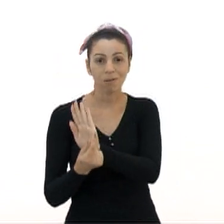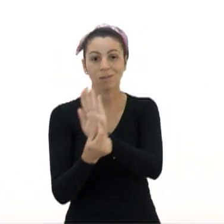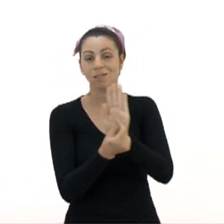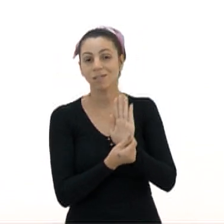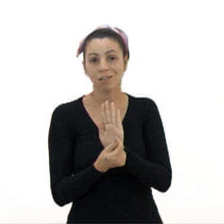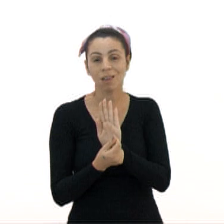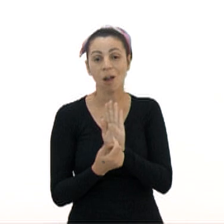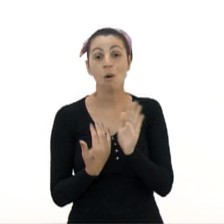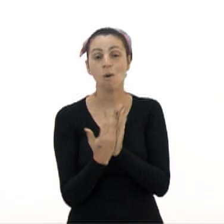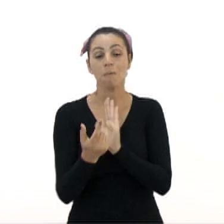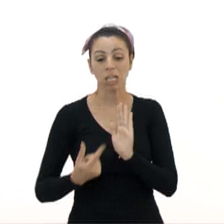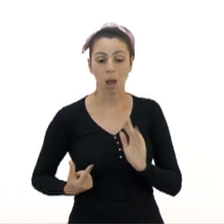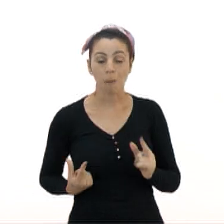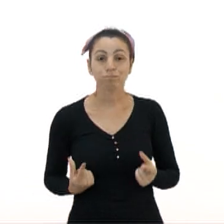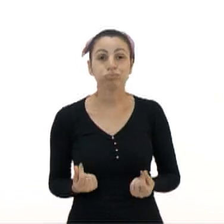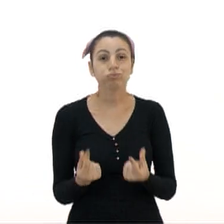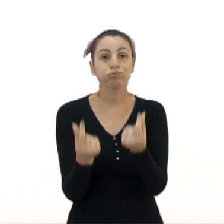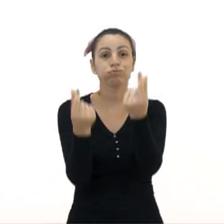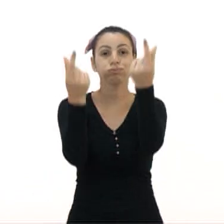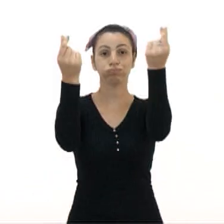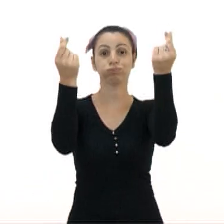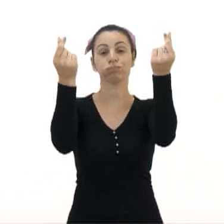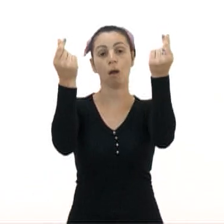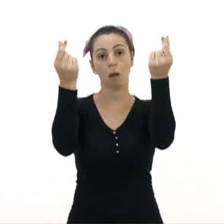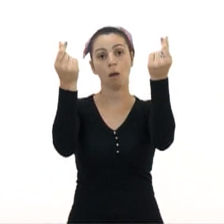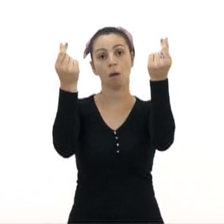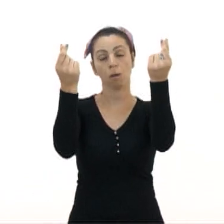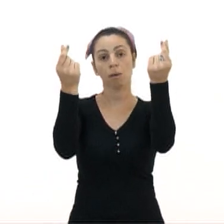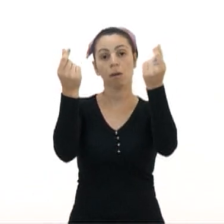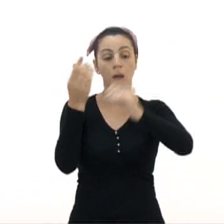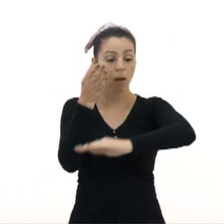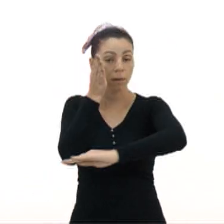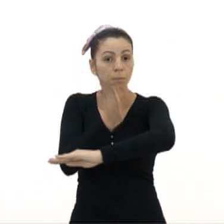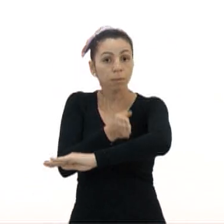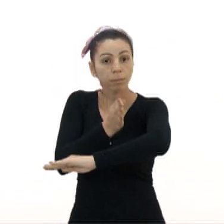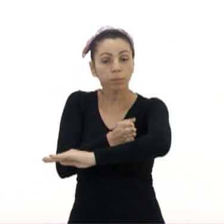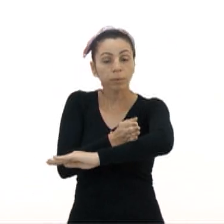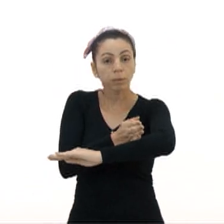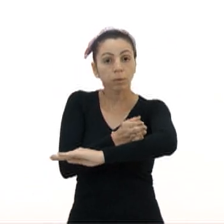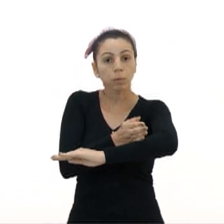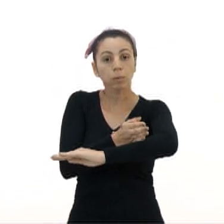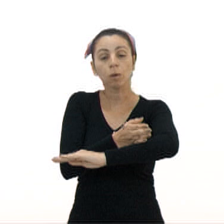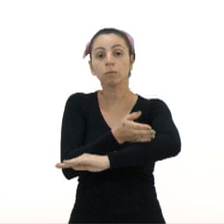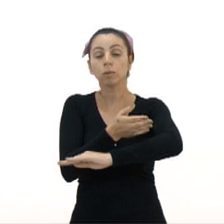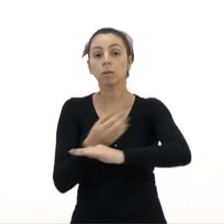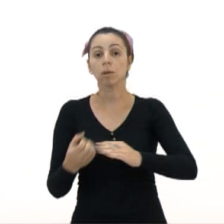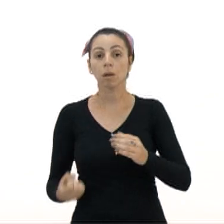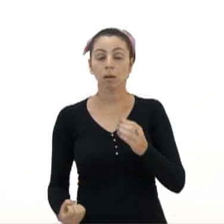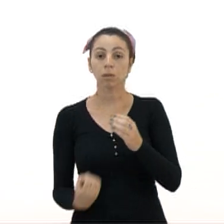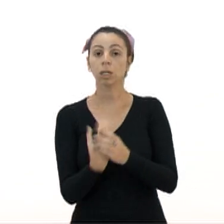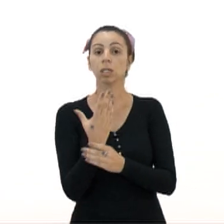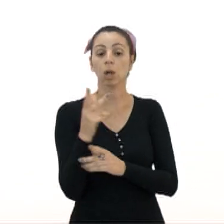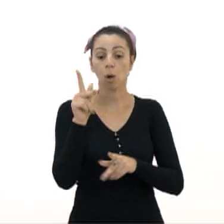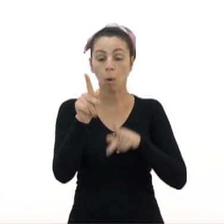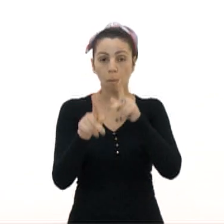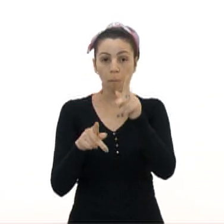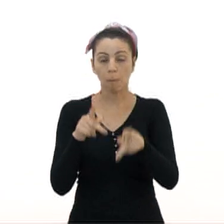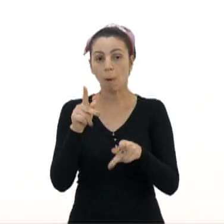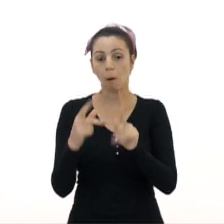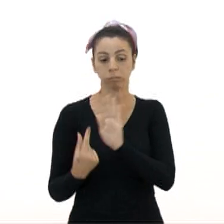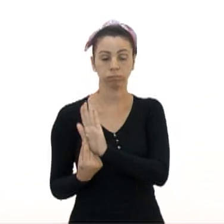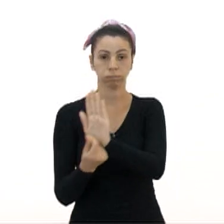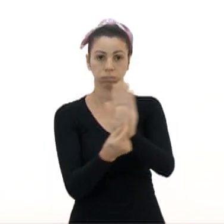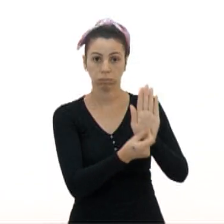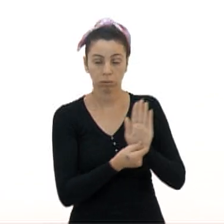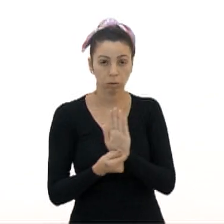rica. Lembra que surgiu a nova classe burguesa com a Idade Moderna, né? Surgiu, né? E dando mais poder